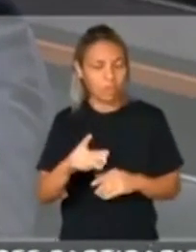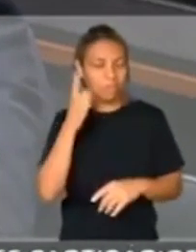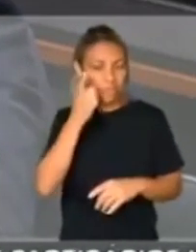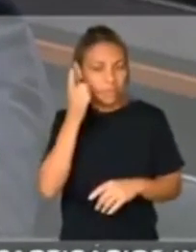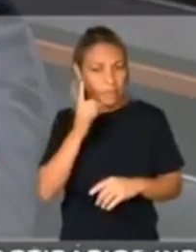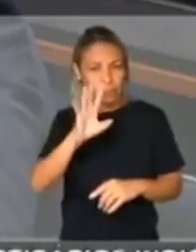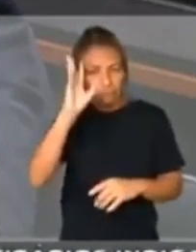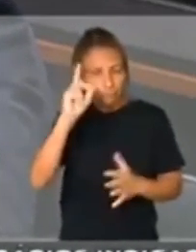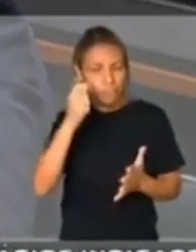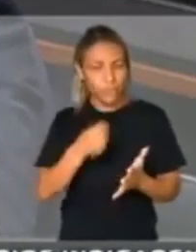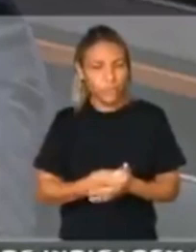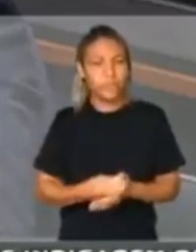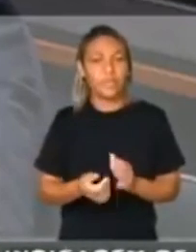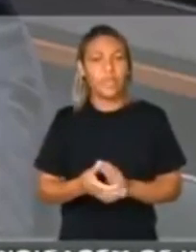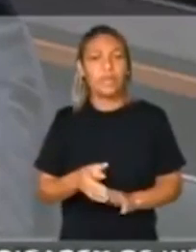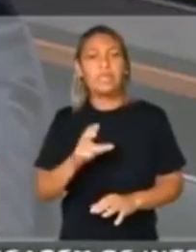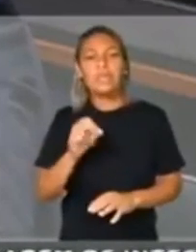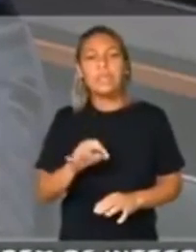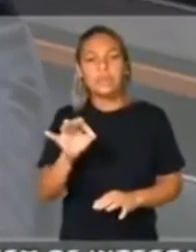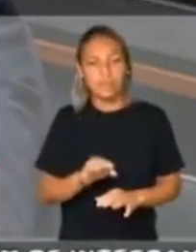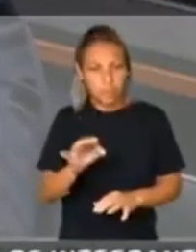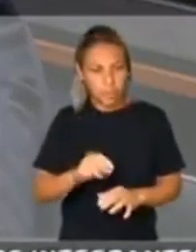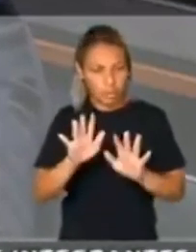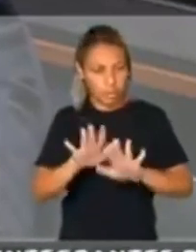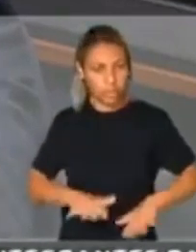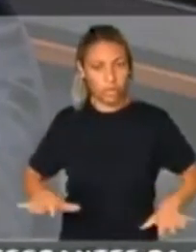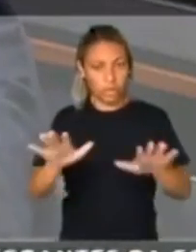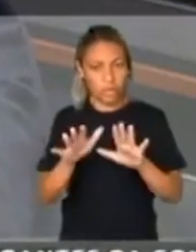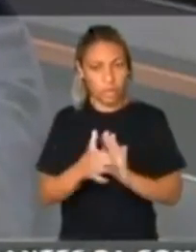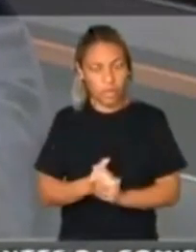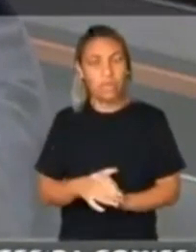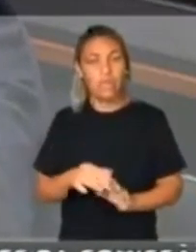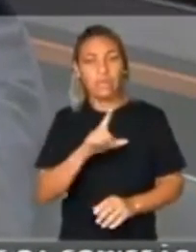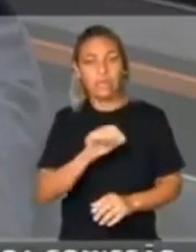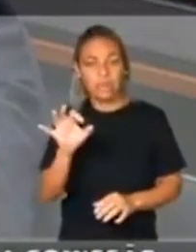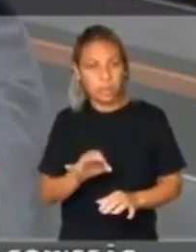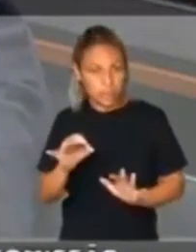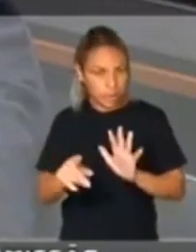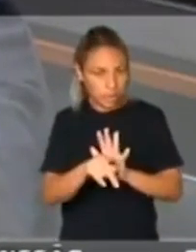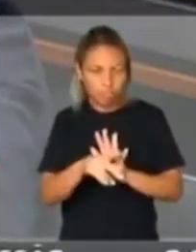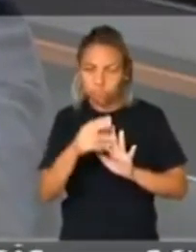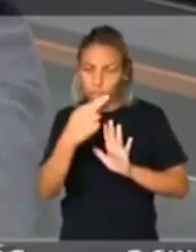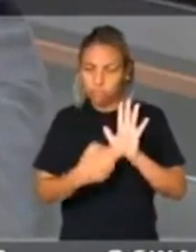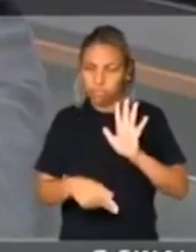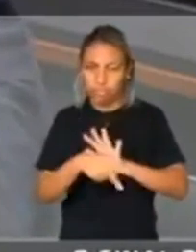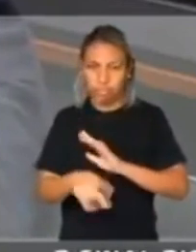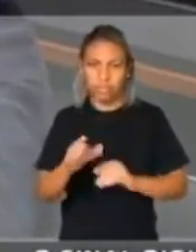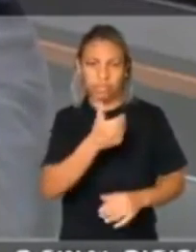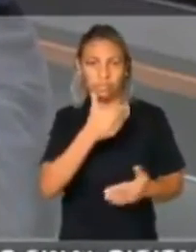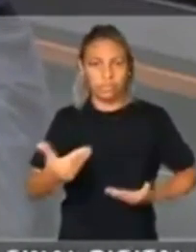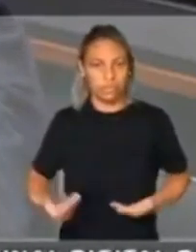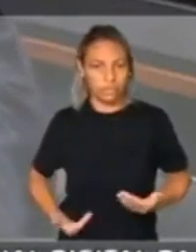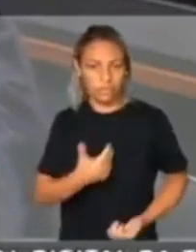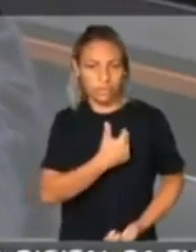nós estamos definindo um pedágio de 50% para o regime geral e de 100% para o regime próprio dos servidores públicos. Eu acho que